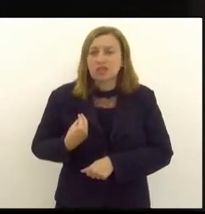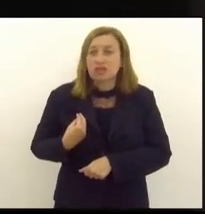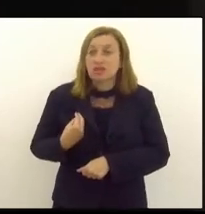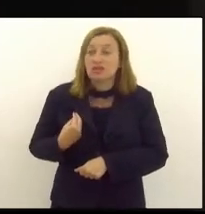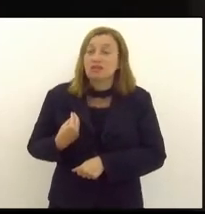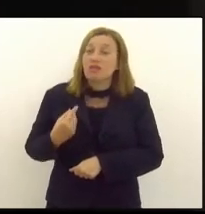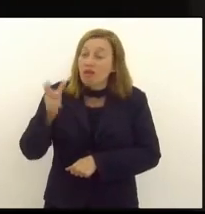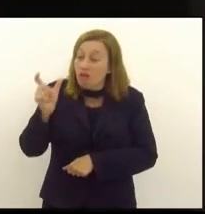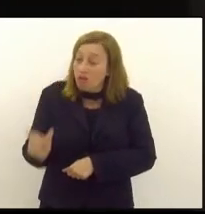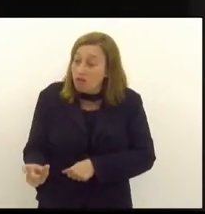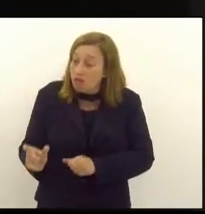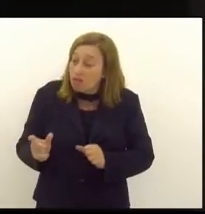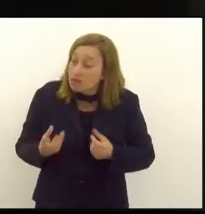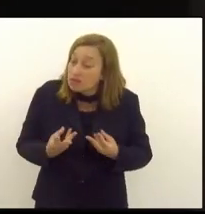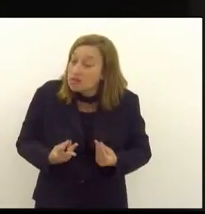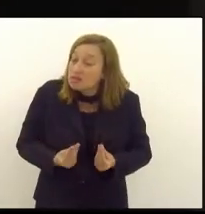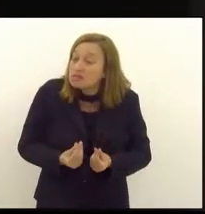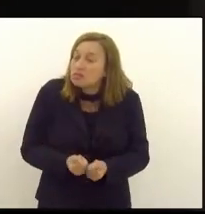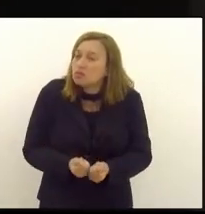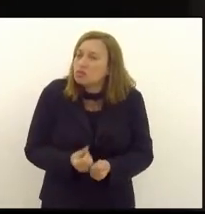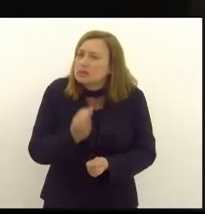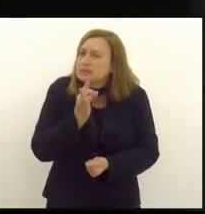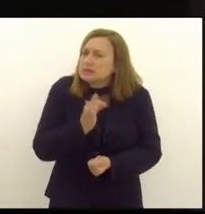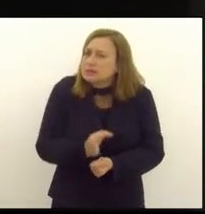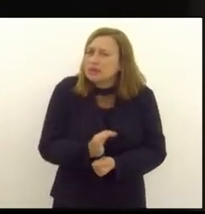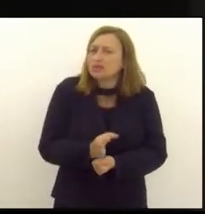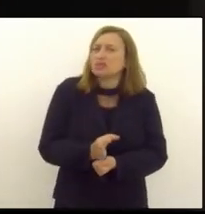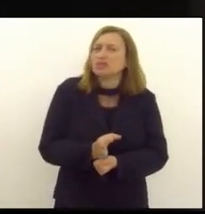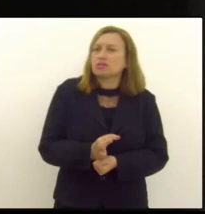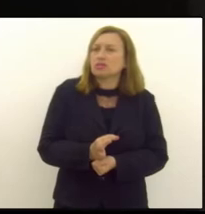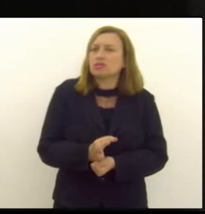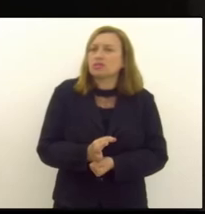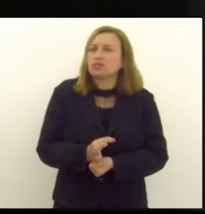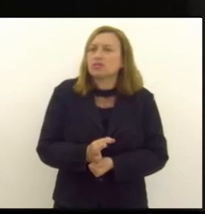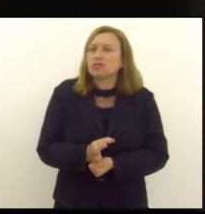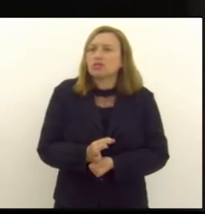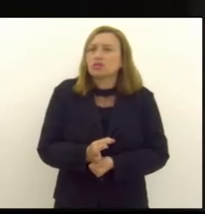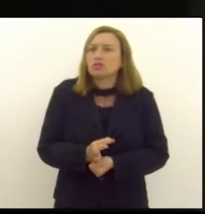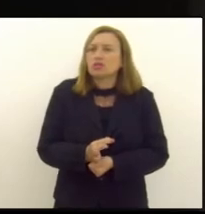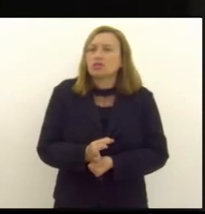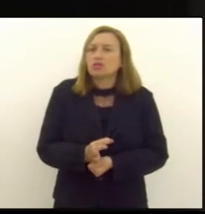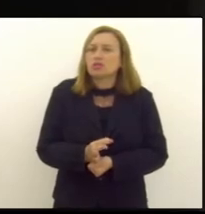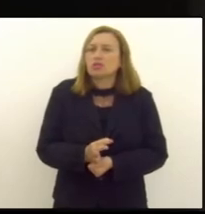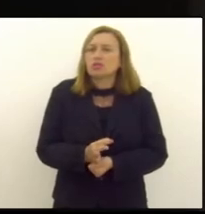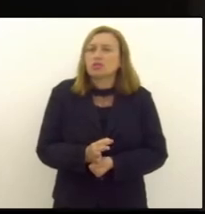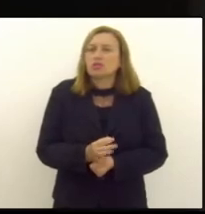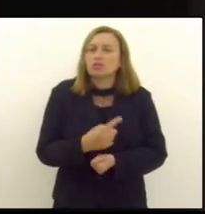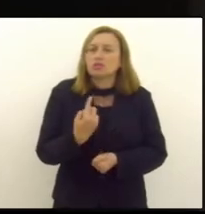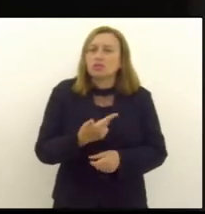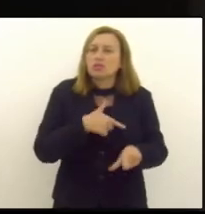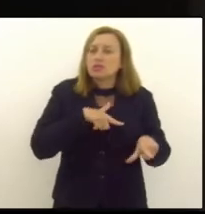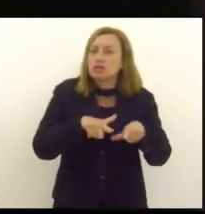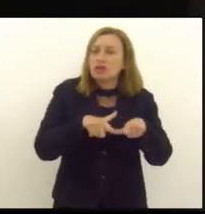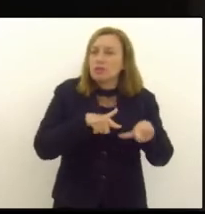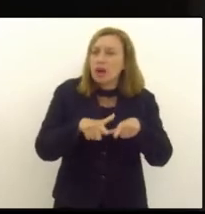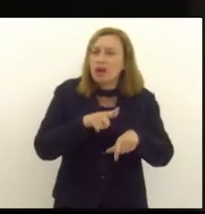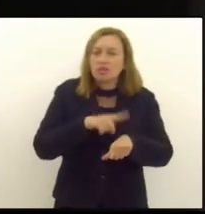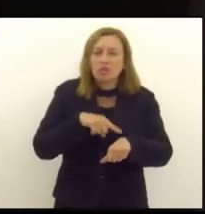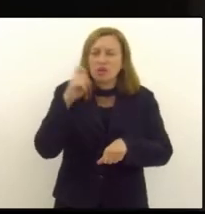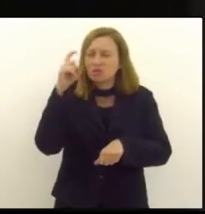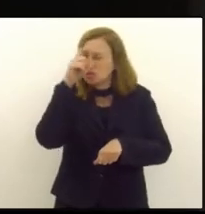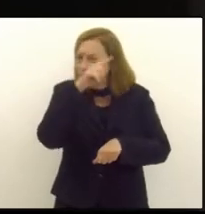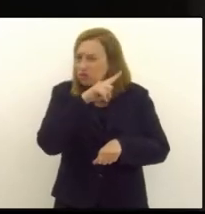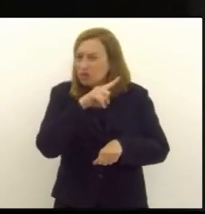se sensibilizou de uma maneira muito concreta, nos nossos devaneios, nos nossos delírios, e aqui eu tenho